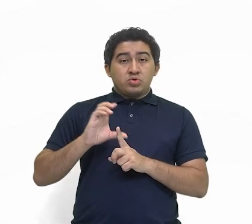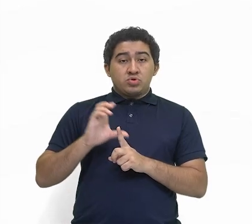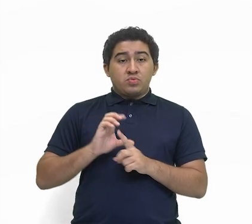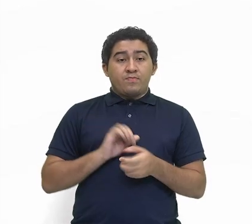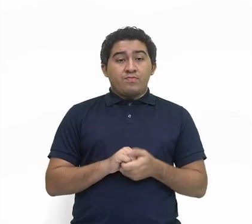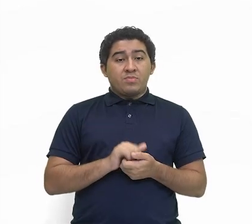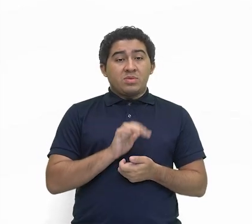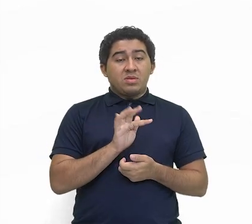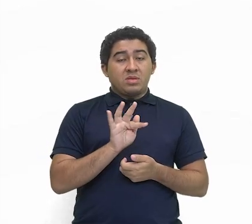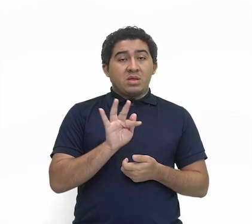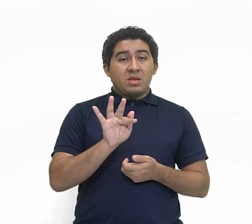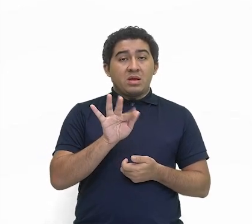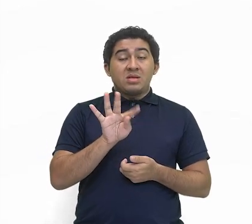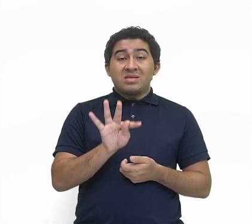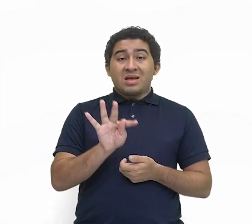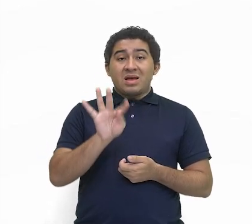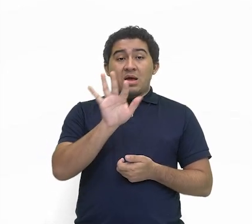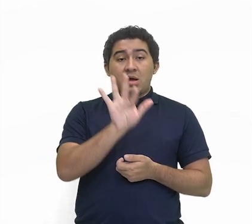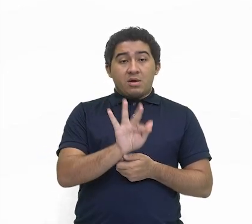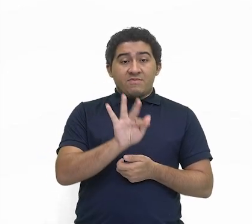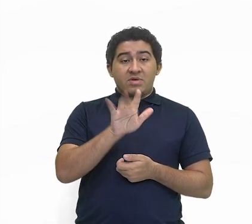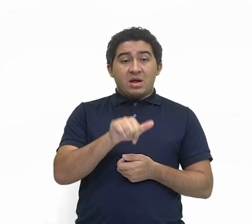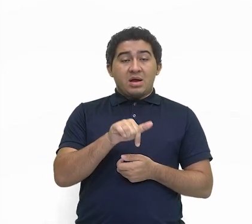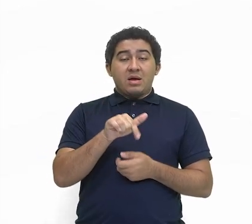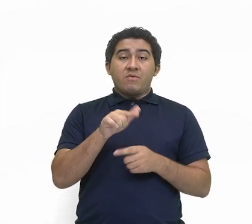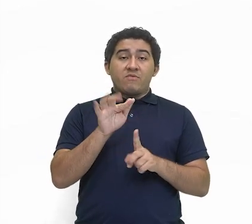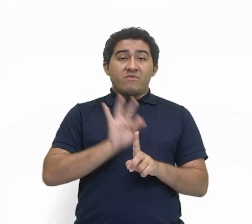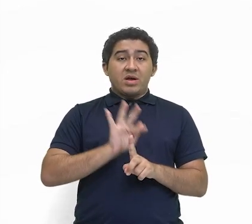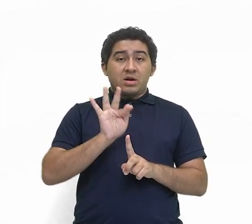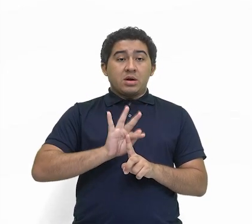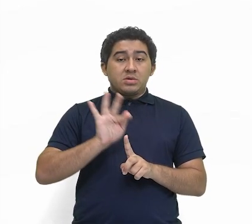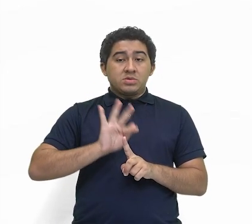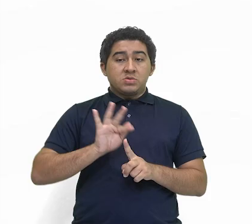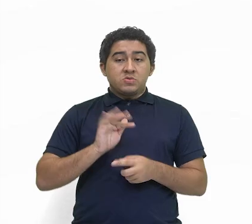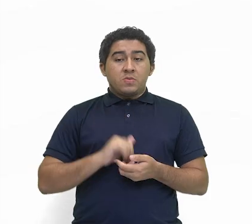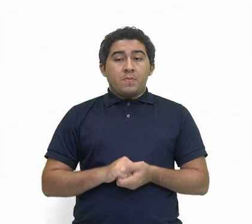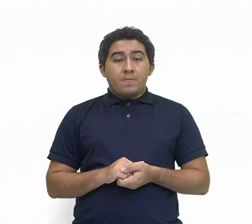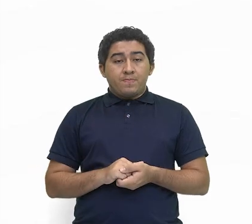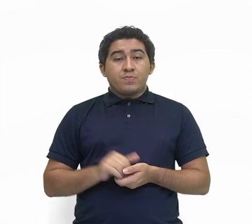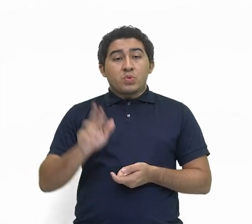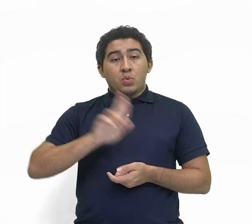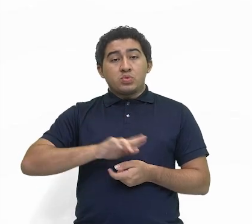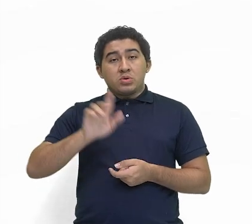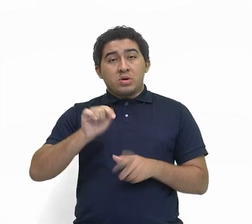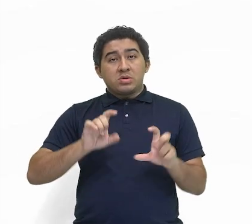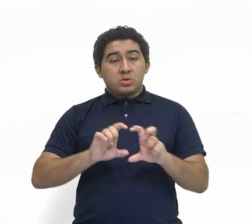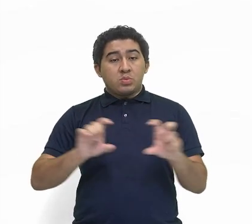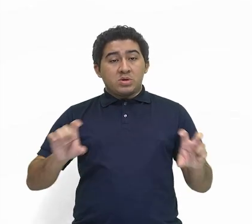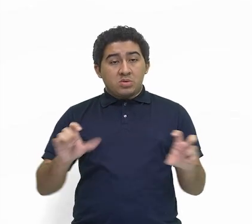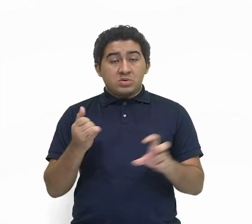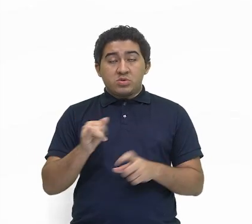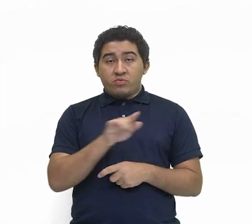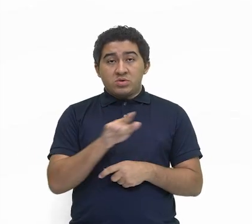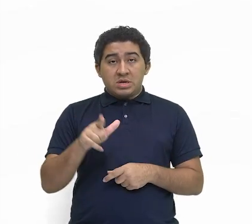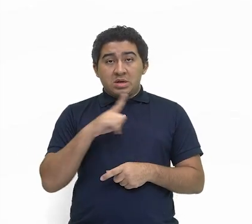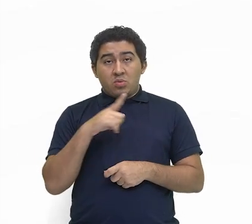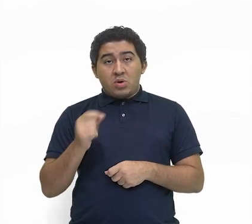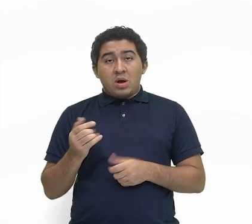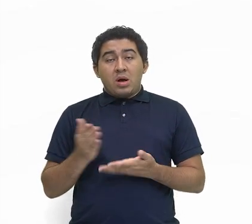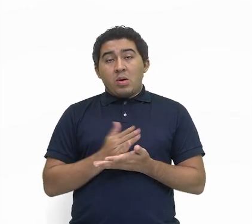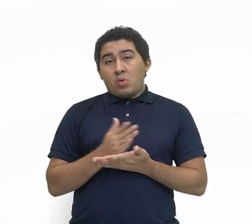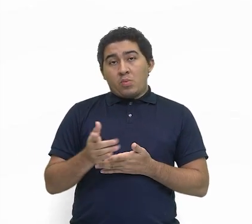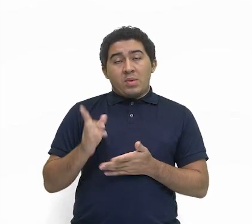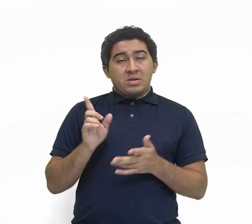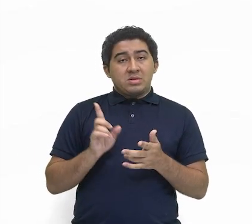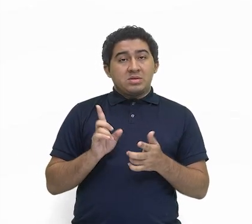e Tf é uma temperatura na escala Fahrenheit, usando essa expressão, se você me der uma temperatura